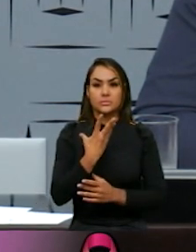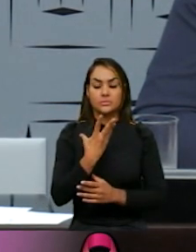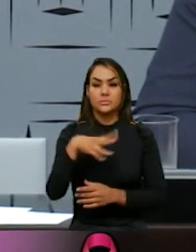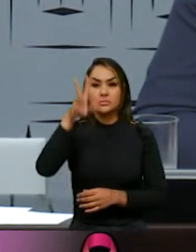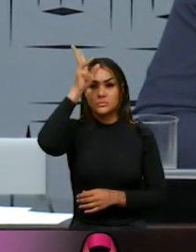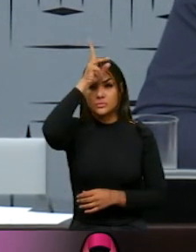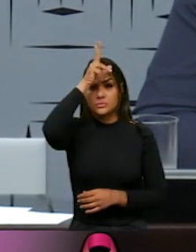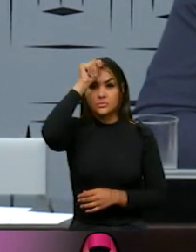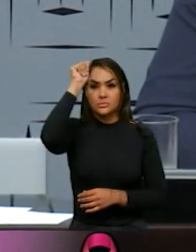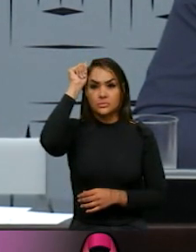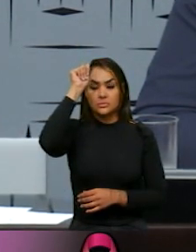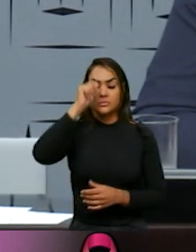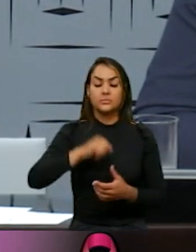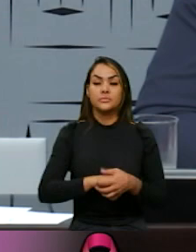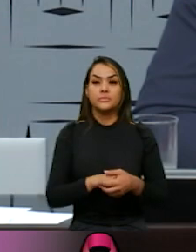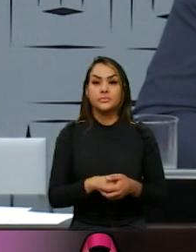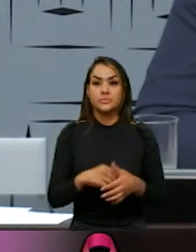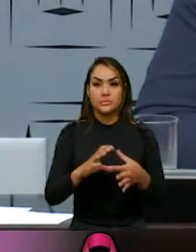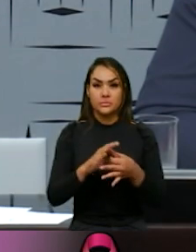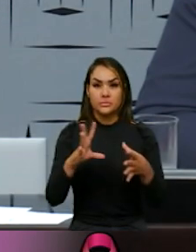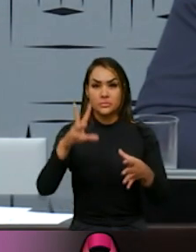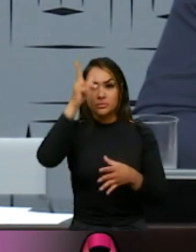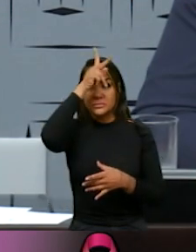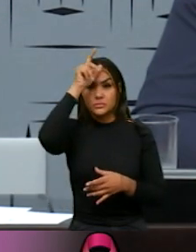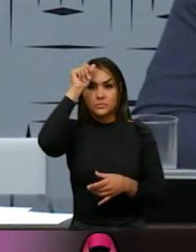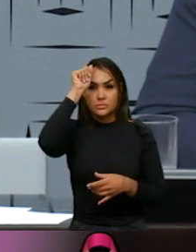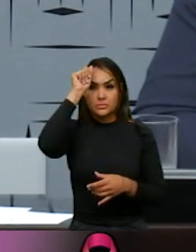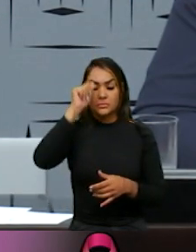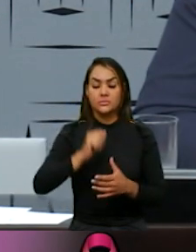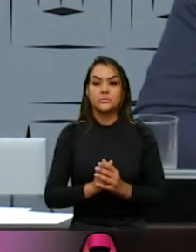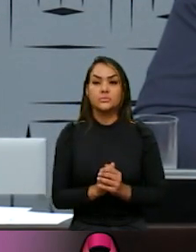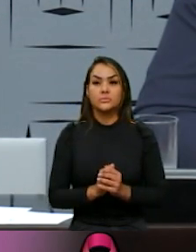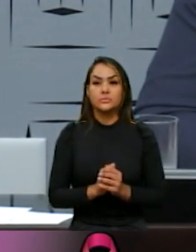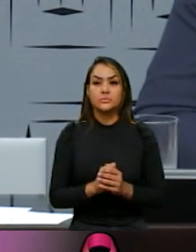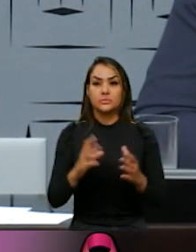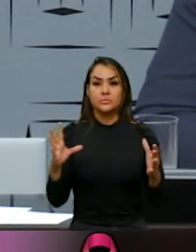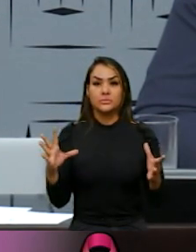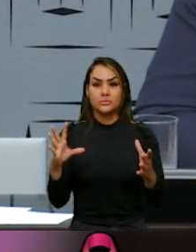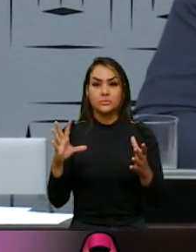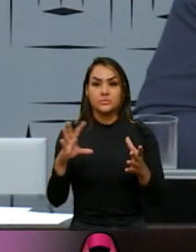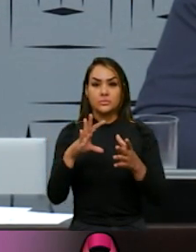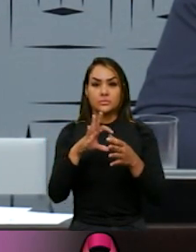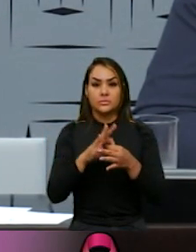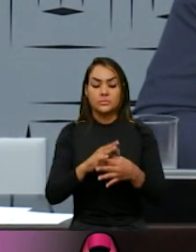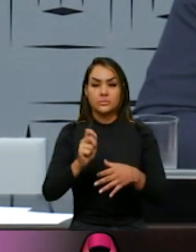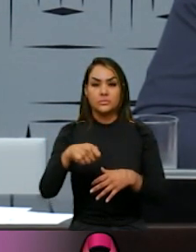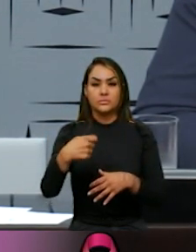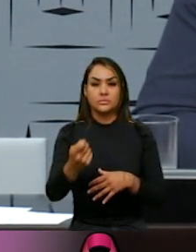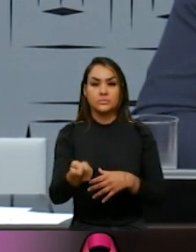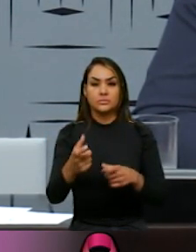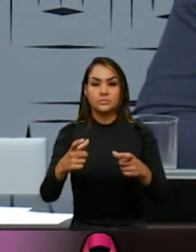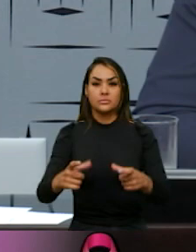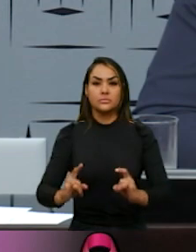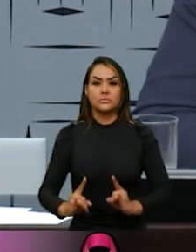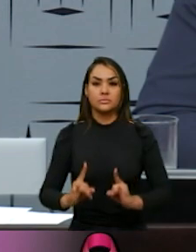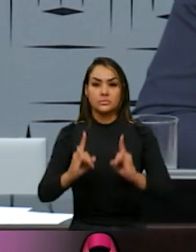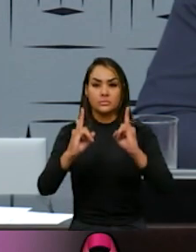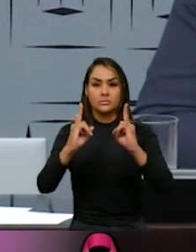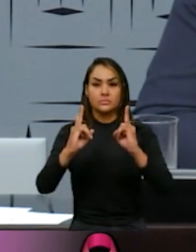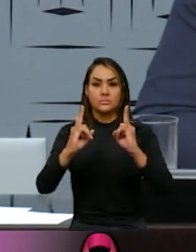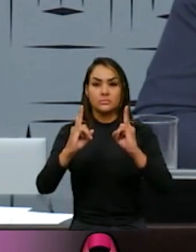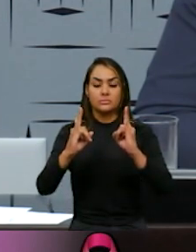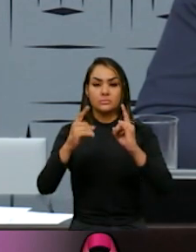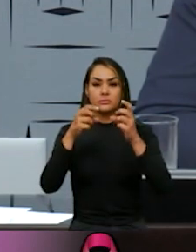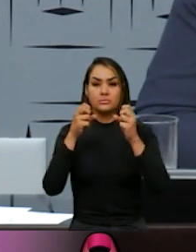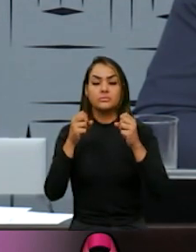Executivo Municipal. Autoriza o Executivo Municipal a alienar por doação o imóvel que especifica a Associação